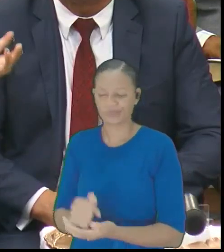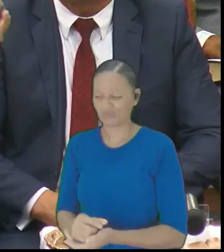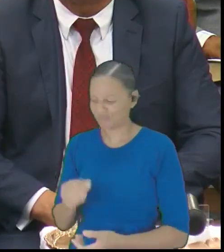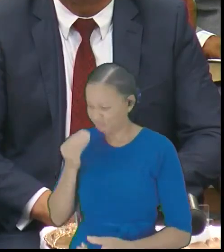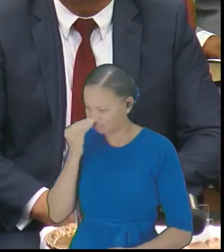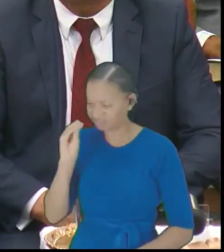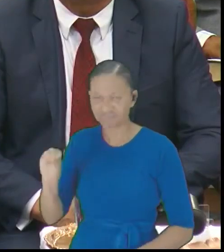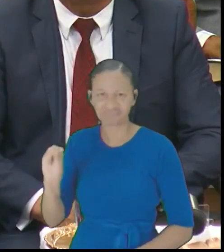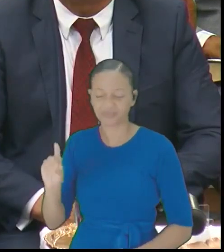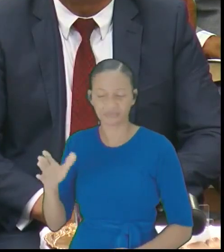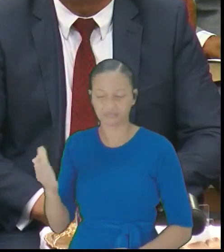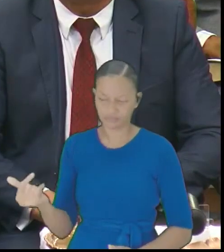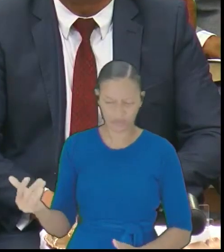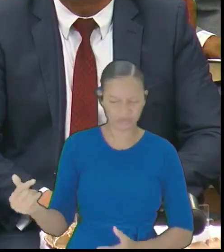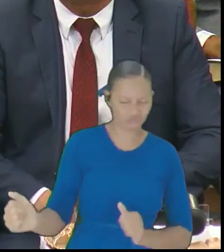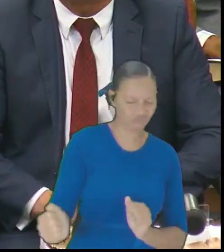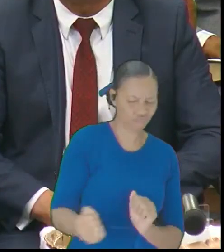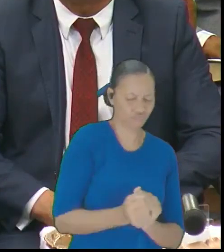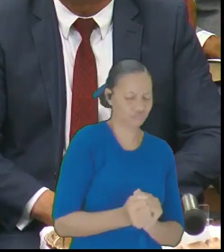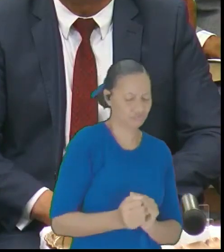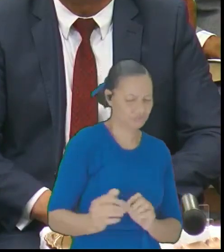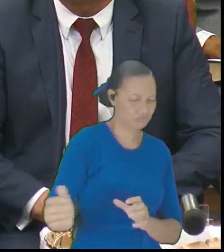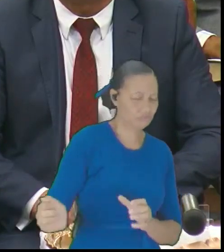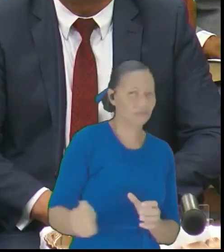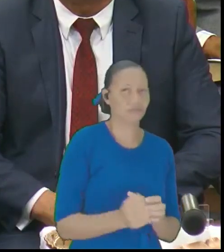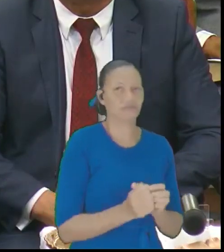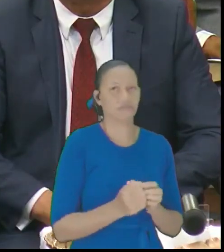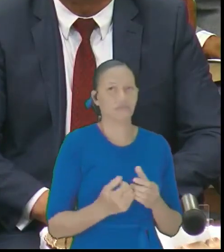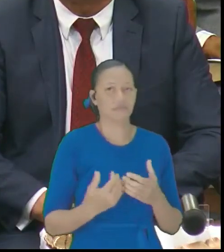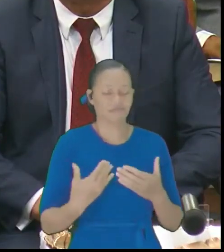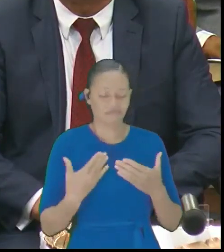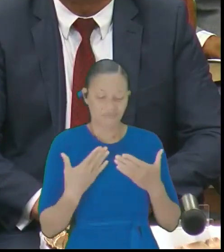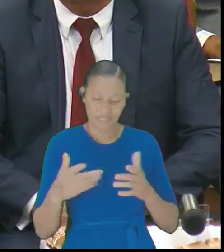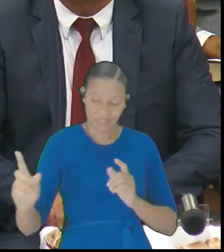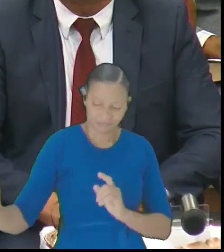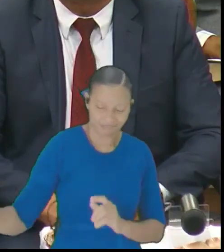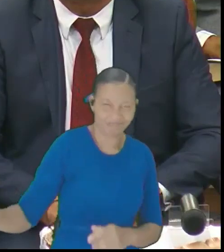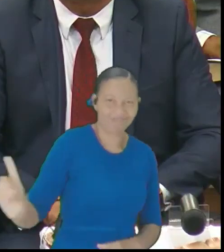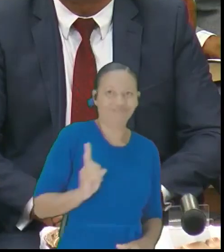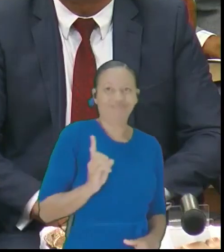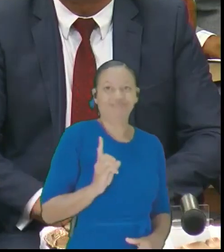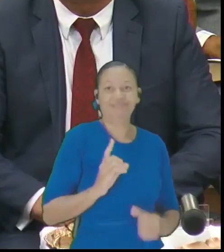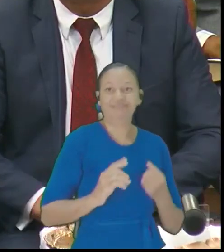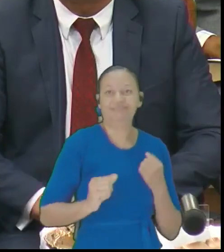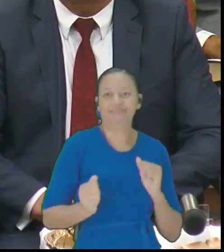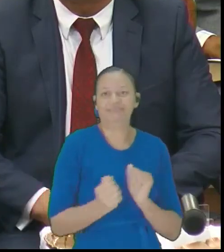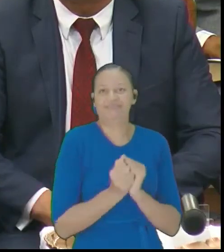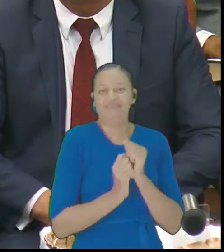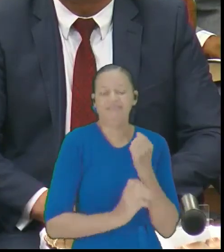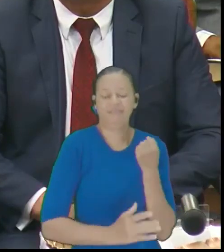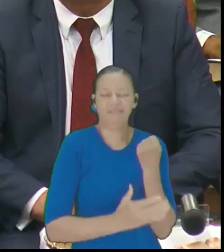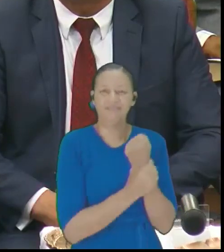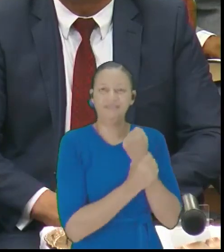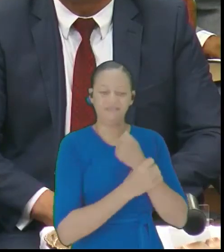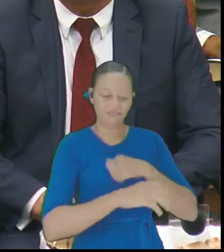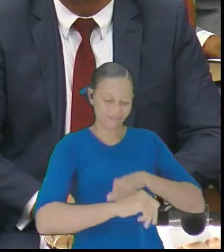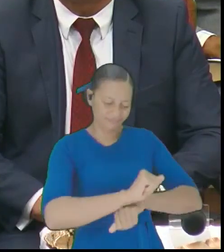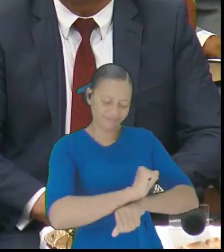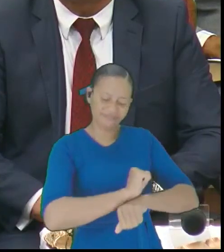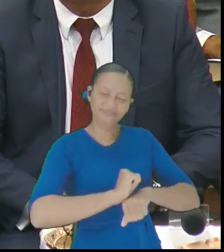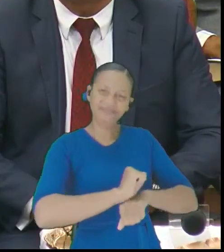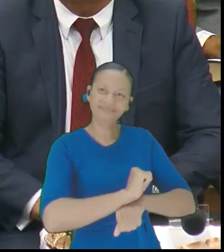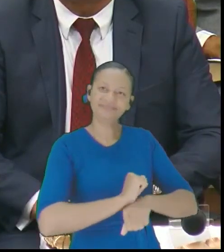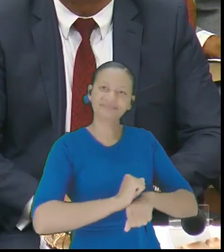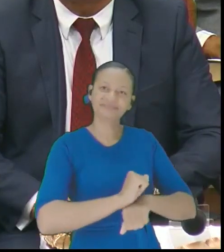Trouxe com ele. Ele vem para a sombra de Abraão. E na sombra de